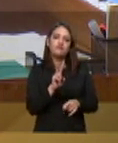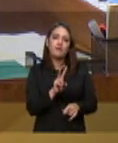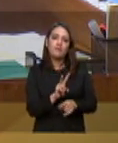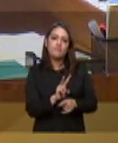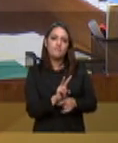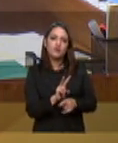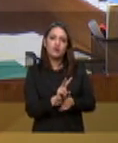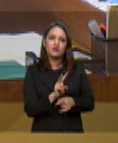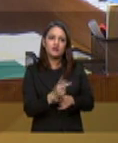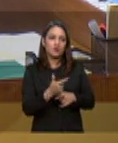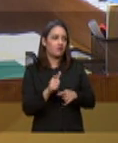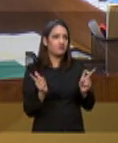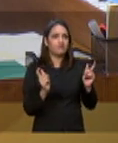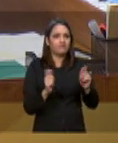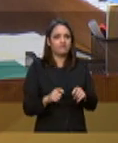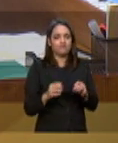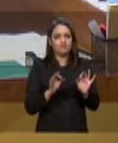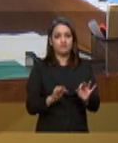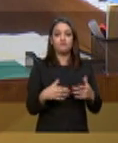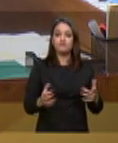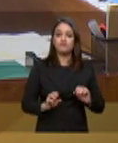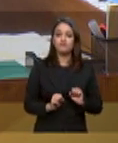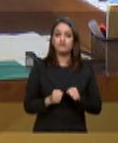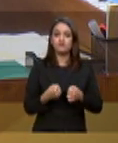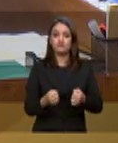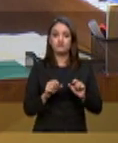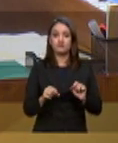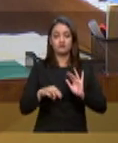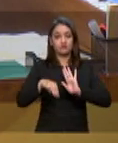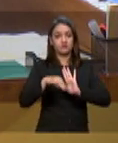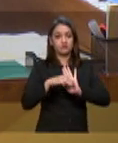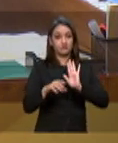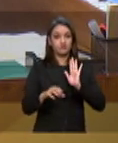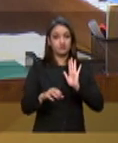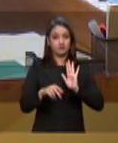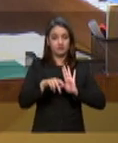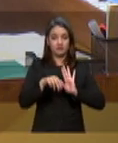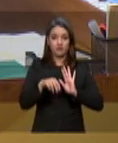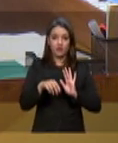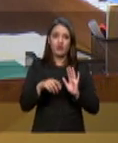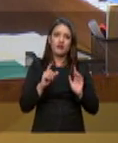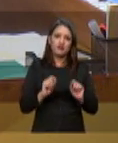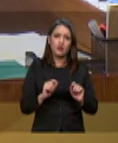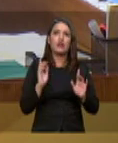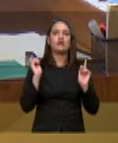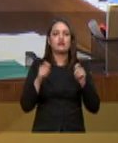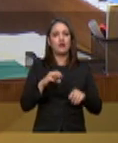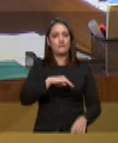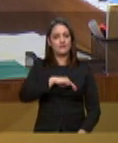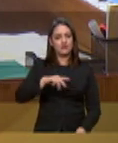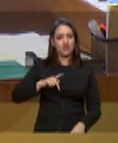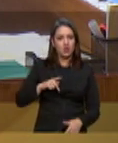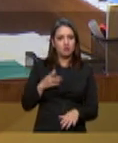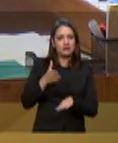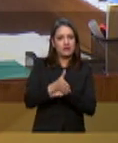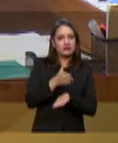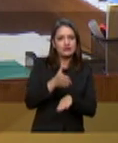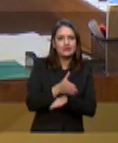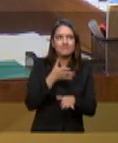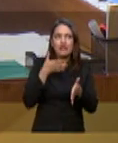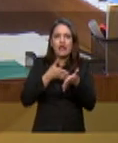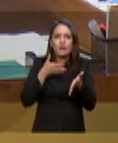penais formais. Defende que a medida não apenas impossibilitaria o acesso pelo Ministério Público dos elementos necessários